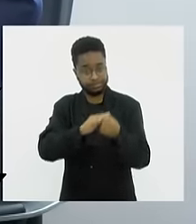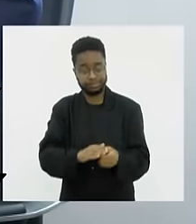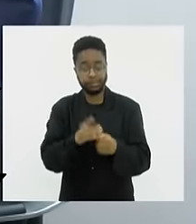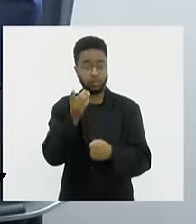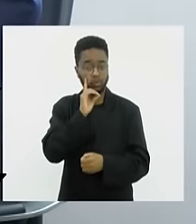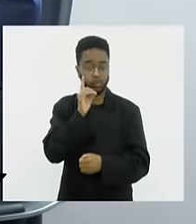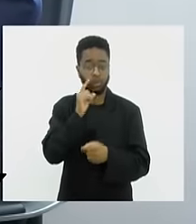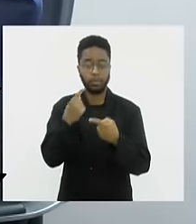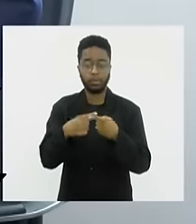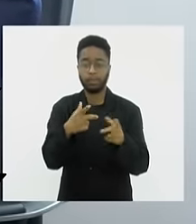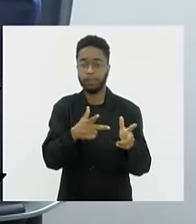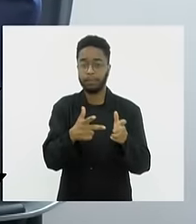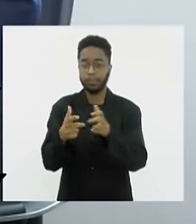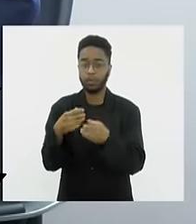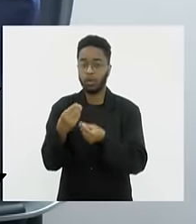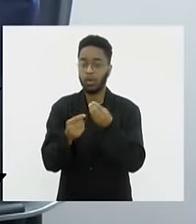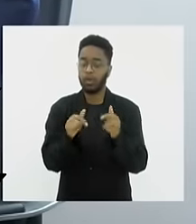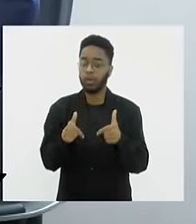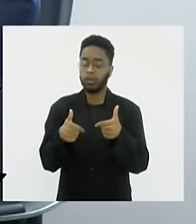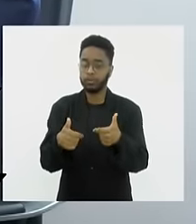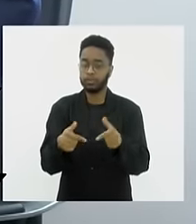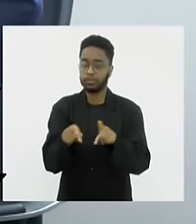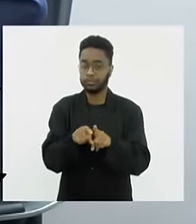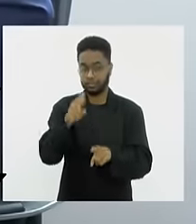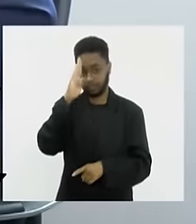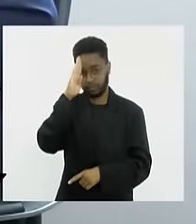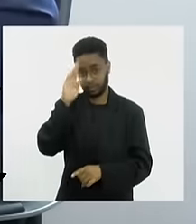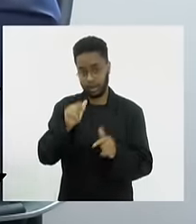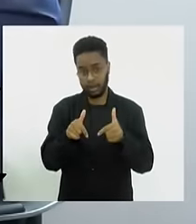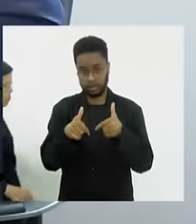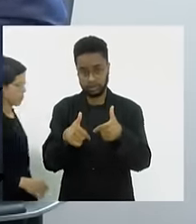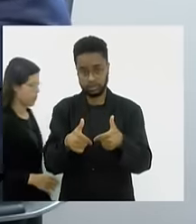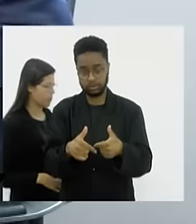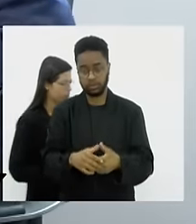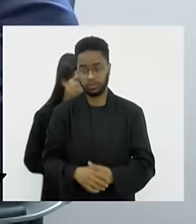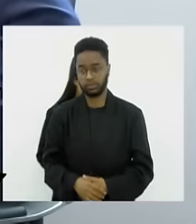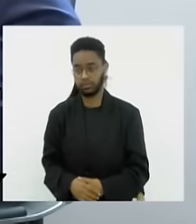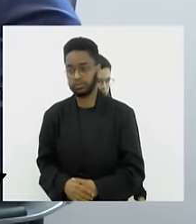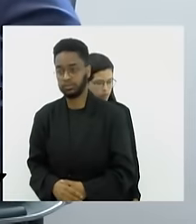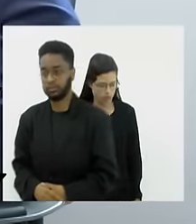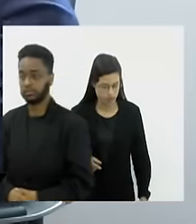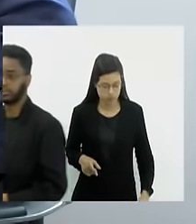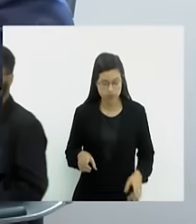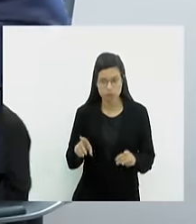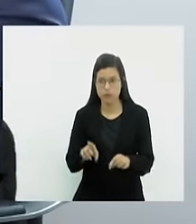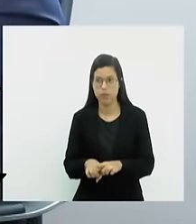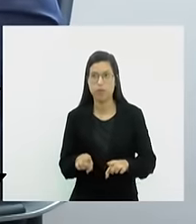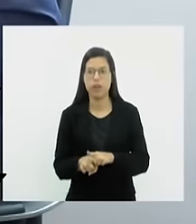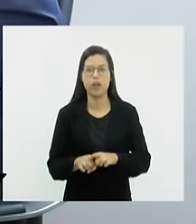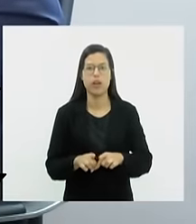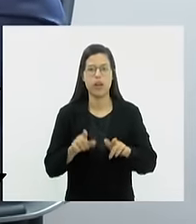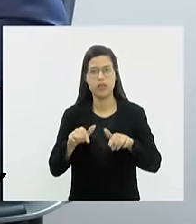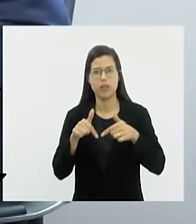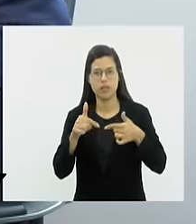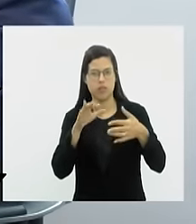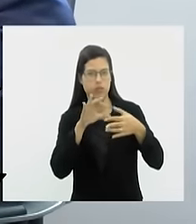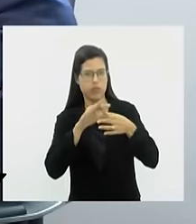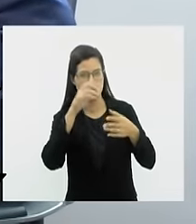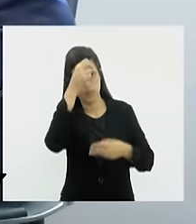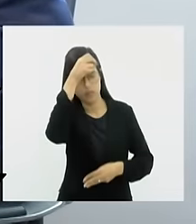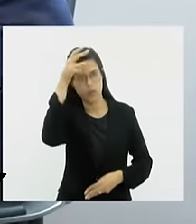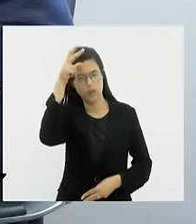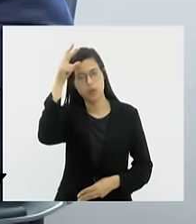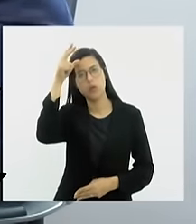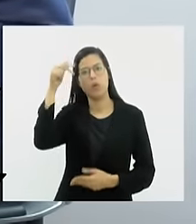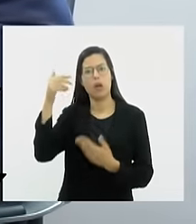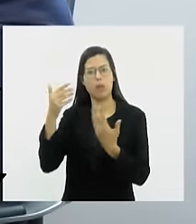as atrocidades que, sobretudo, as operações que envolvem prefeituras. E aí aqui fica a meu